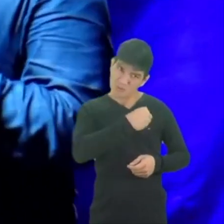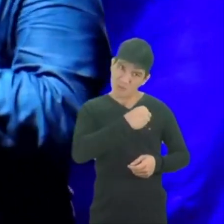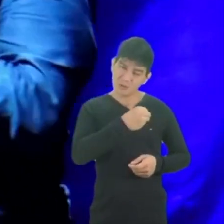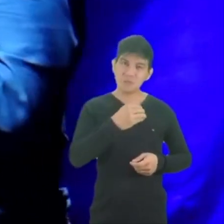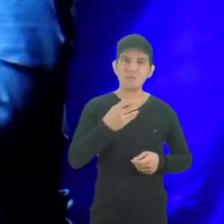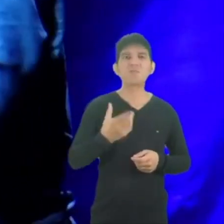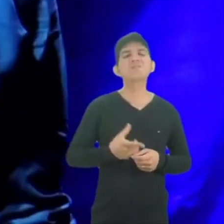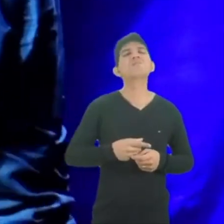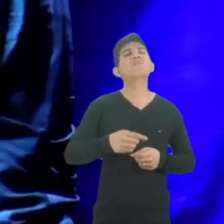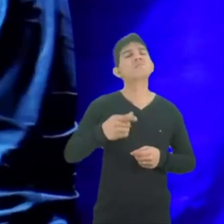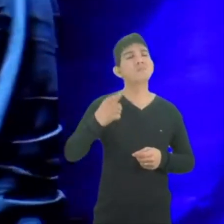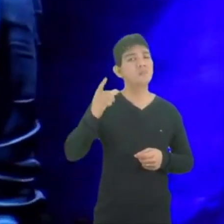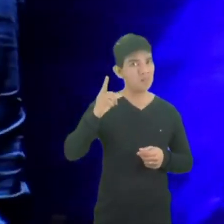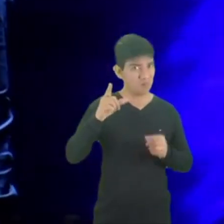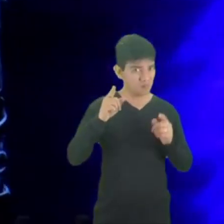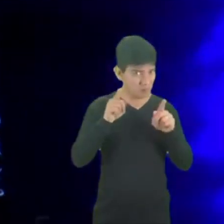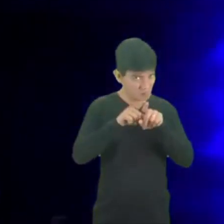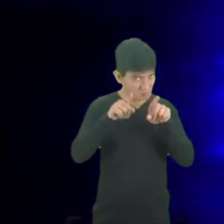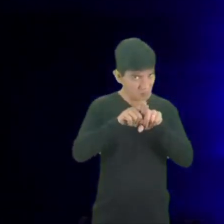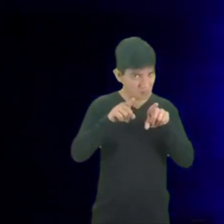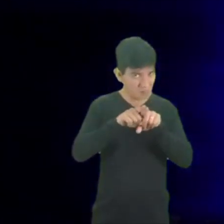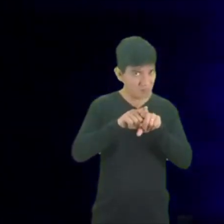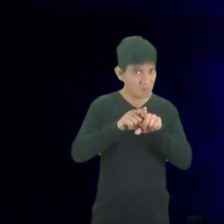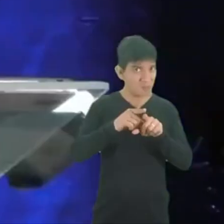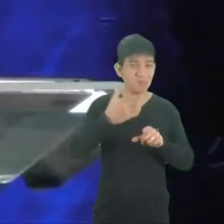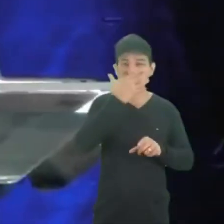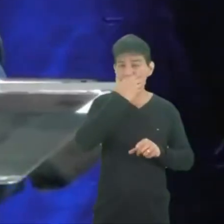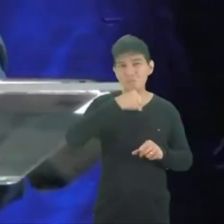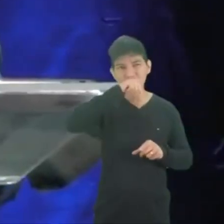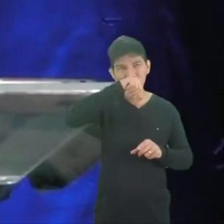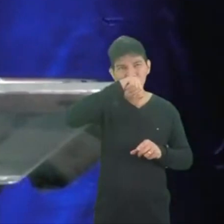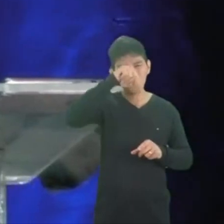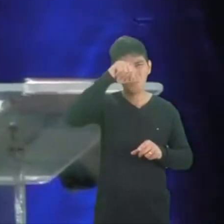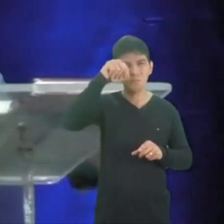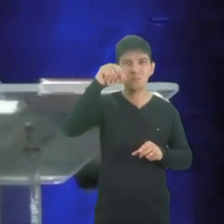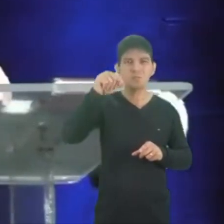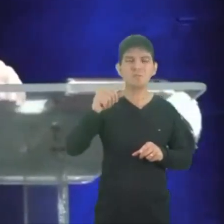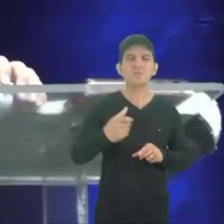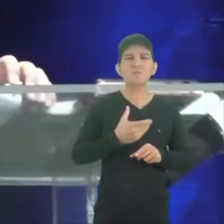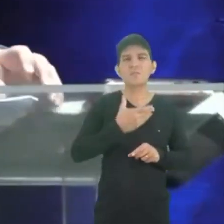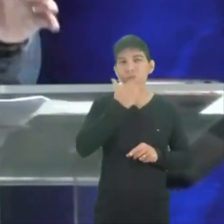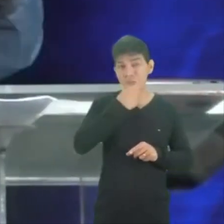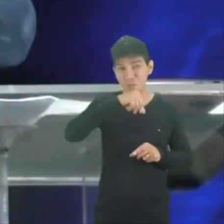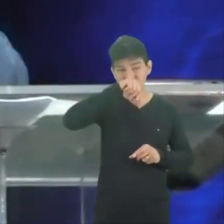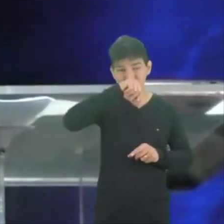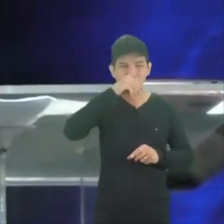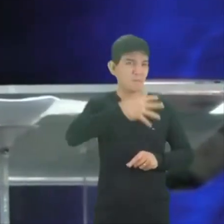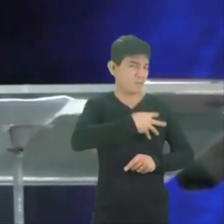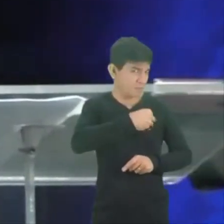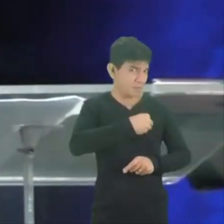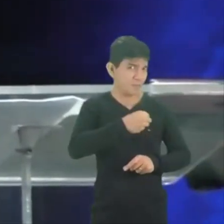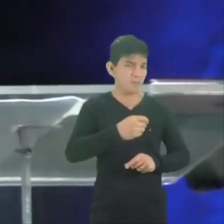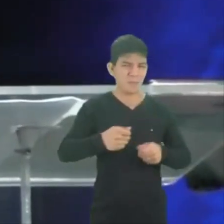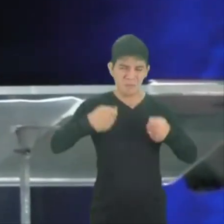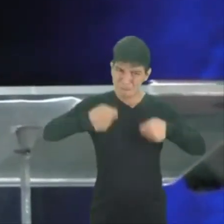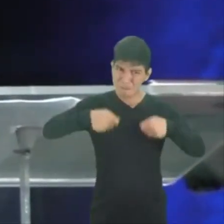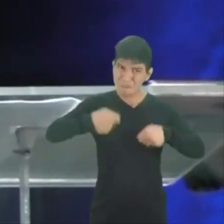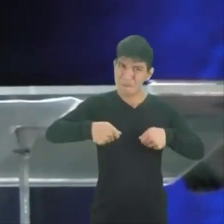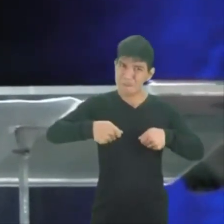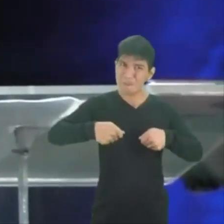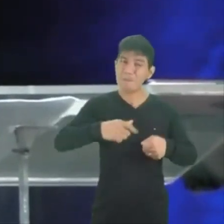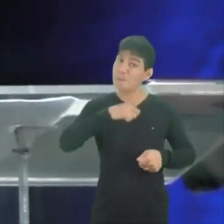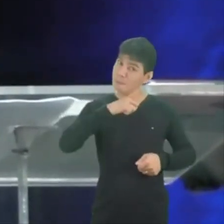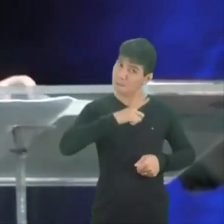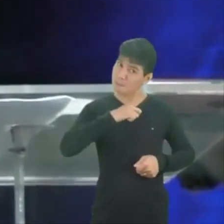mas também pelos pais. Tanto os pais como filhos precisam ter essa